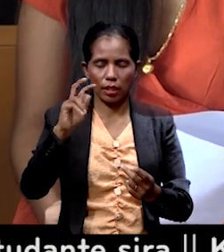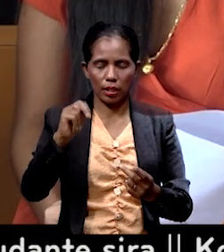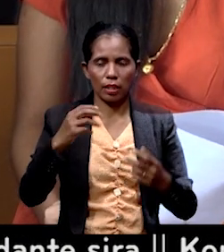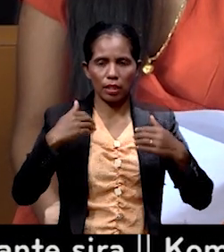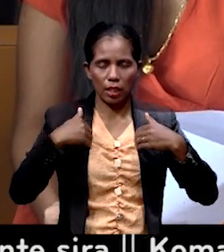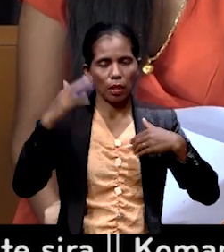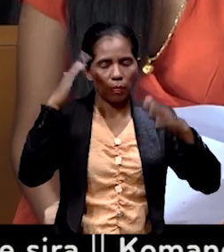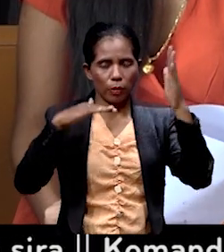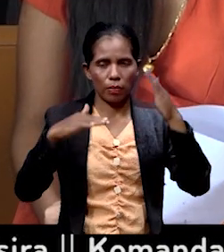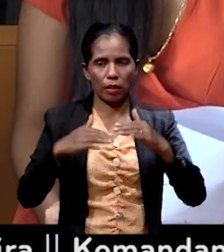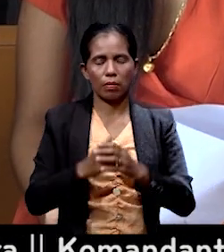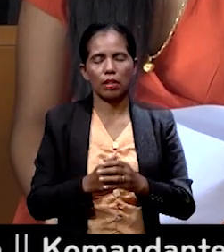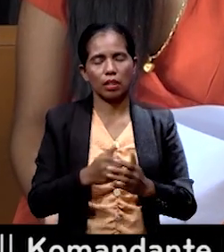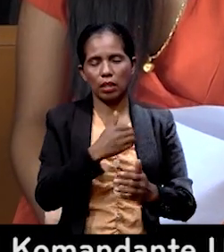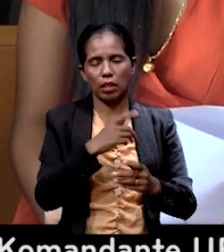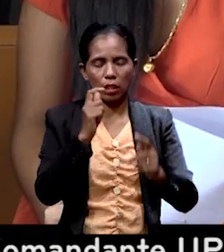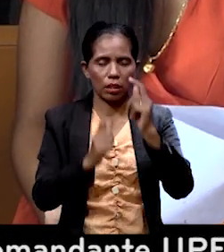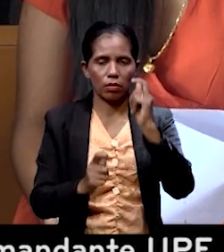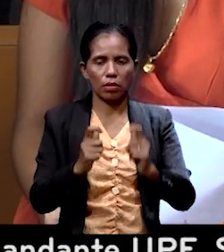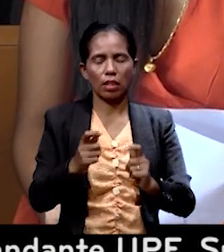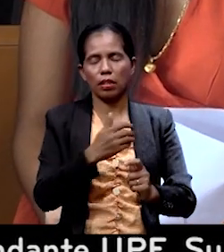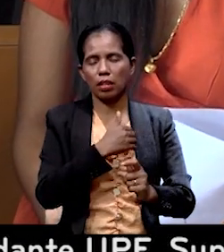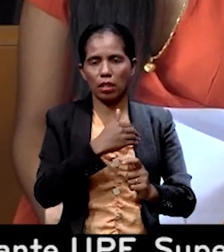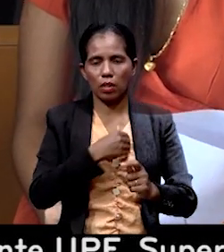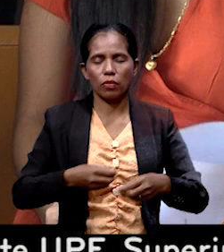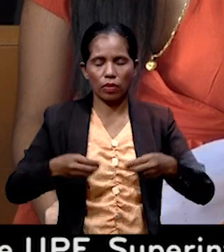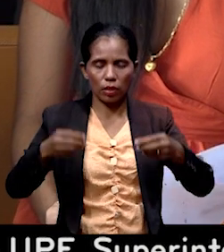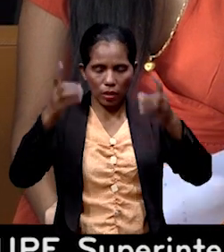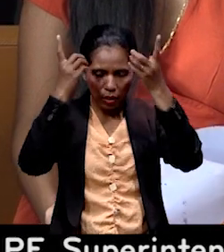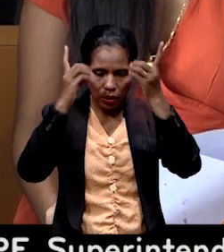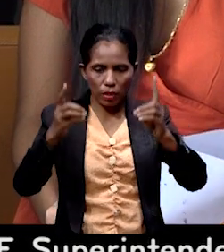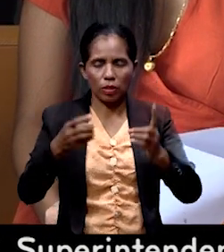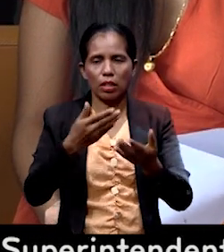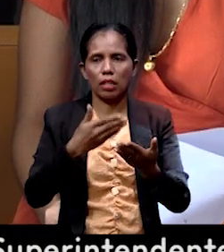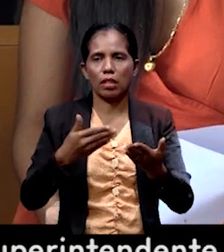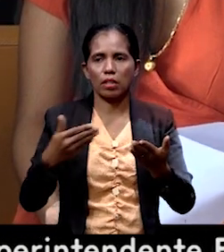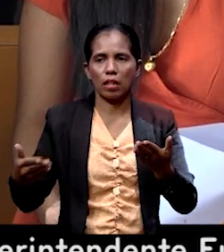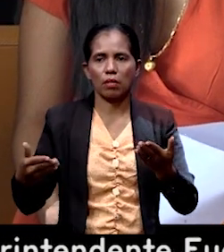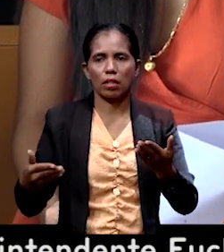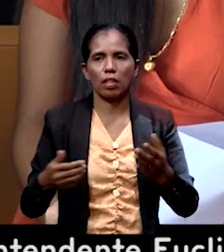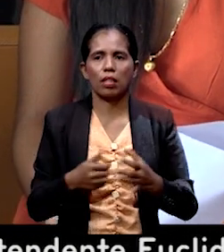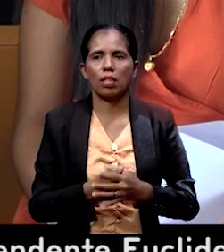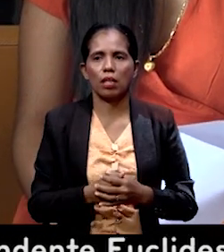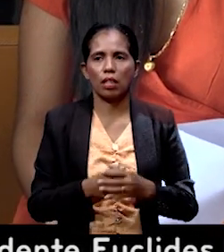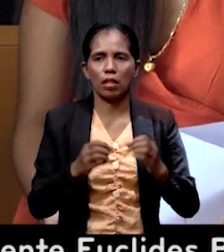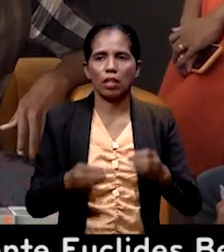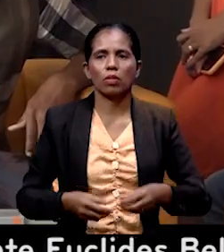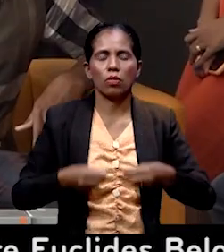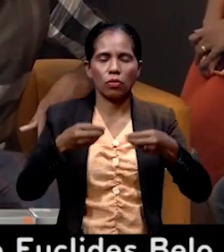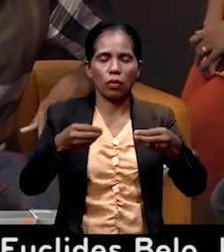problema. Tribunal sidau kasai decisão rumah katak, equipamento ne, batel comunicação ne, ato entrega